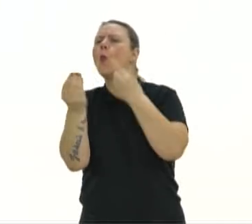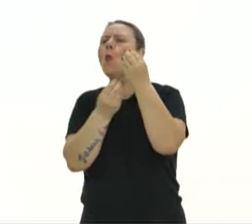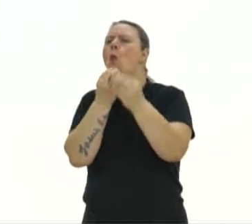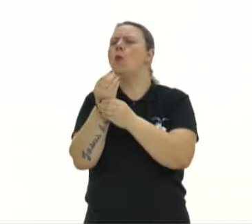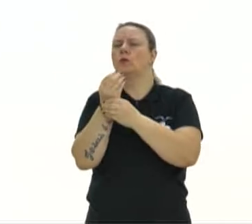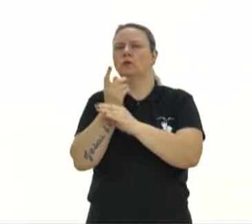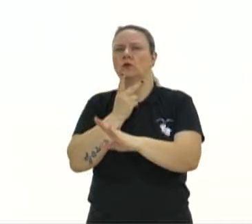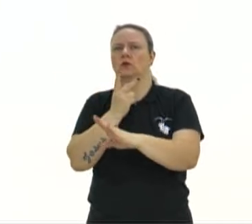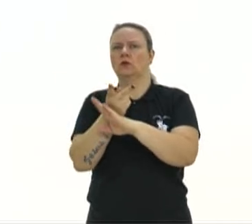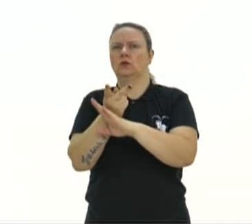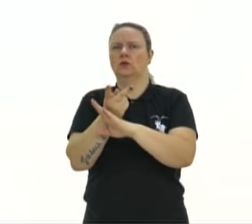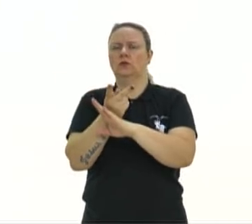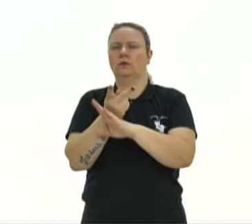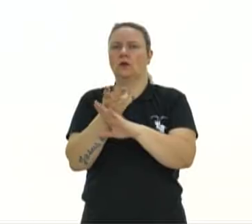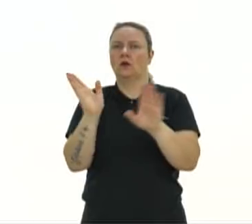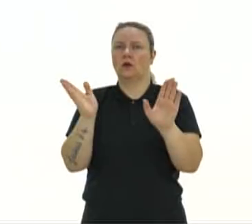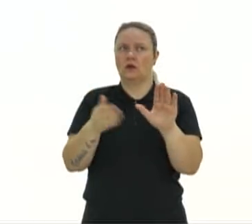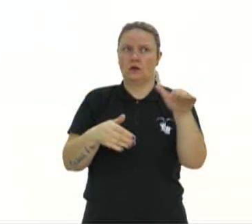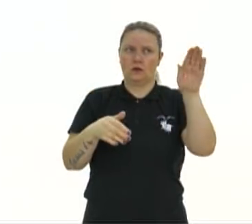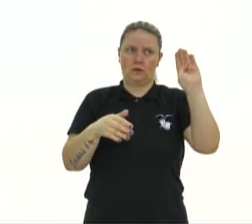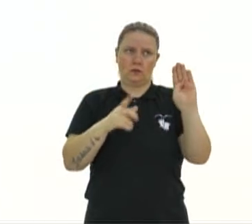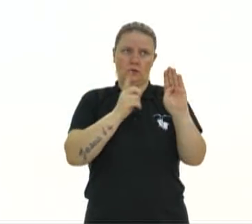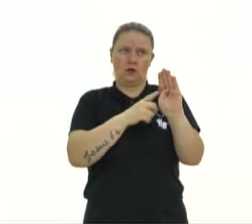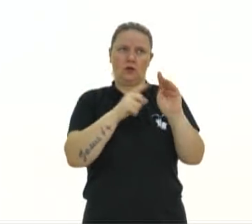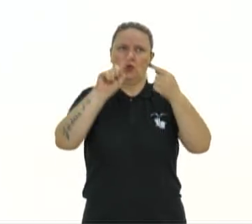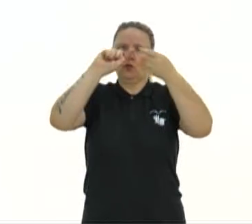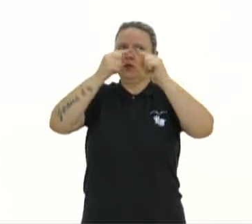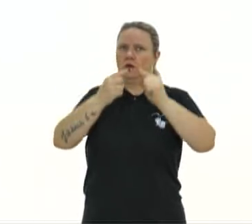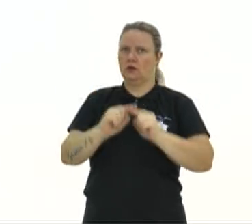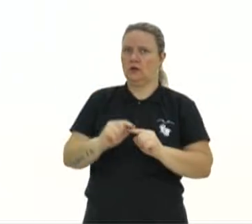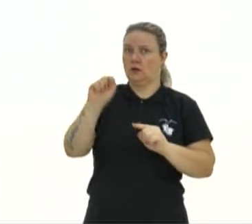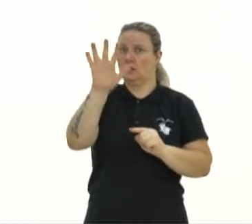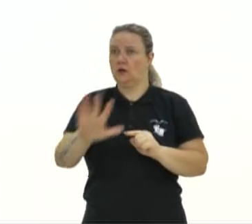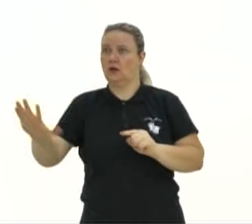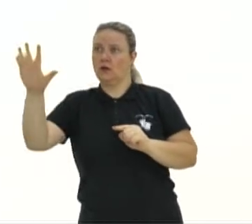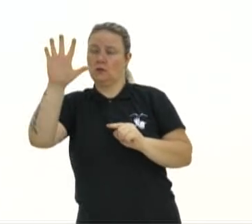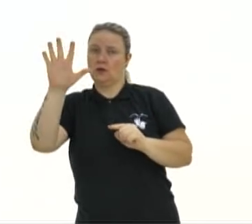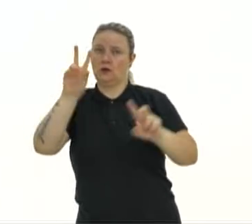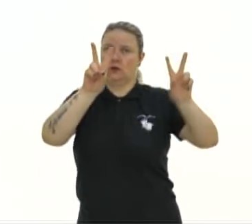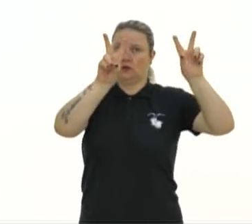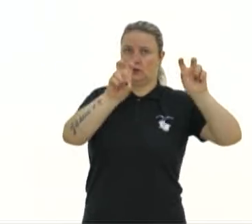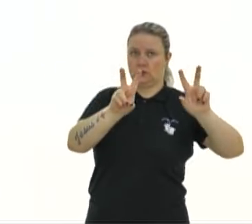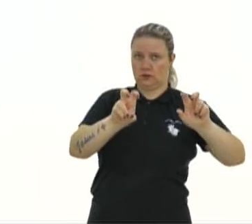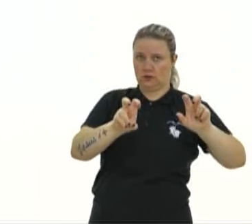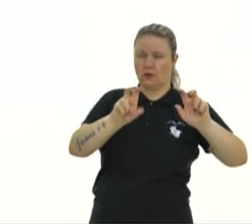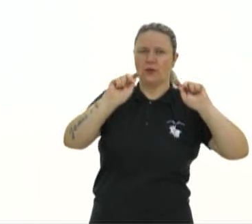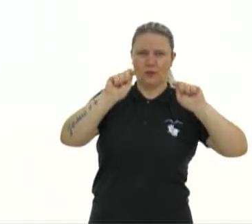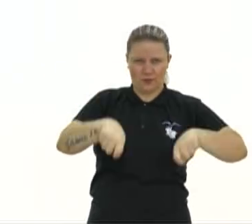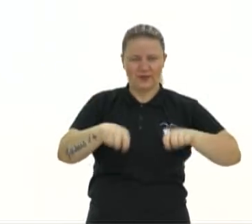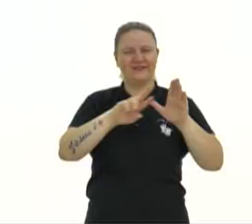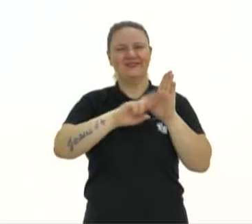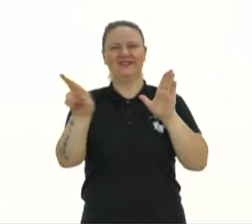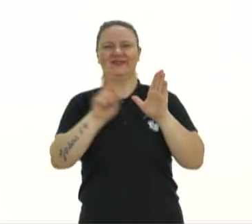B. Qual a relação das imagens com o tema? Pode responder.